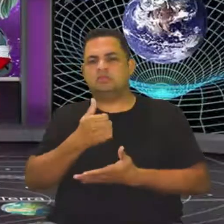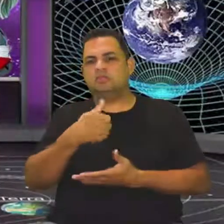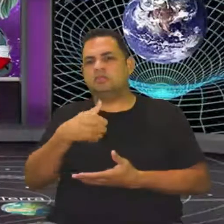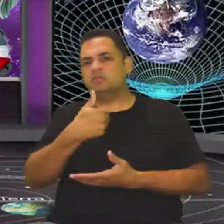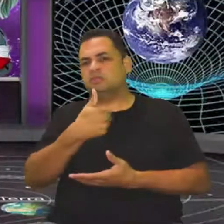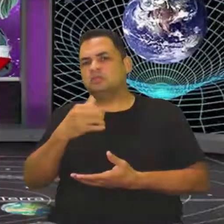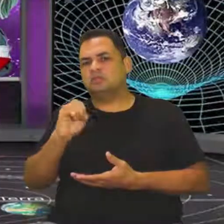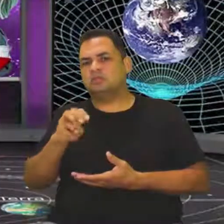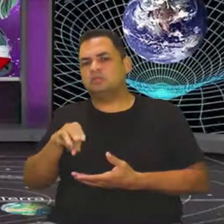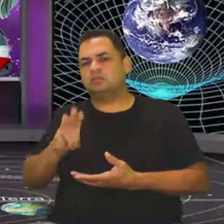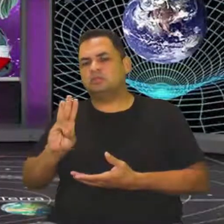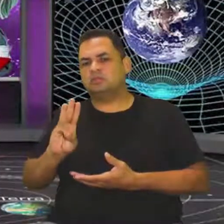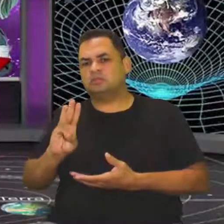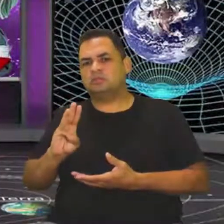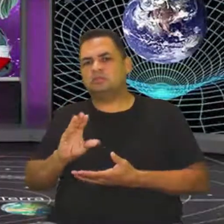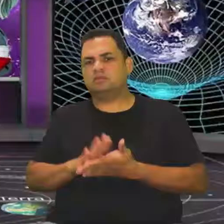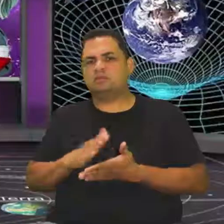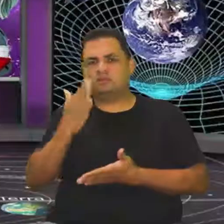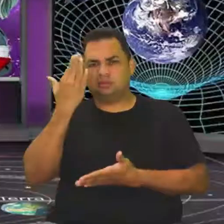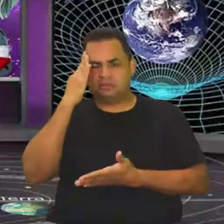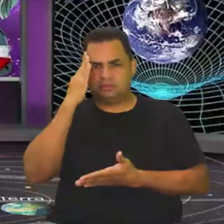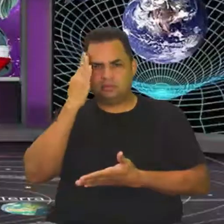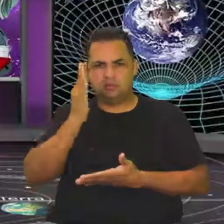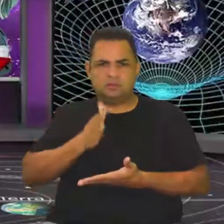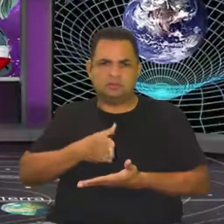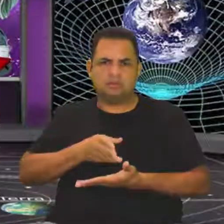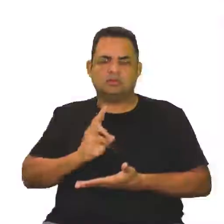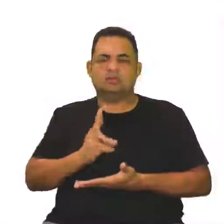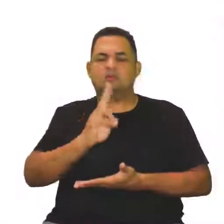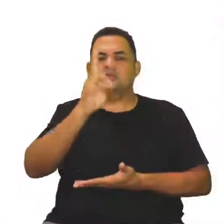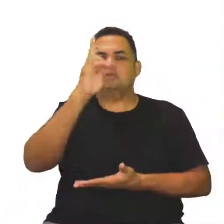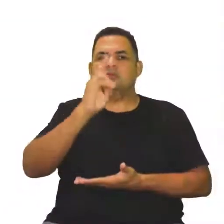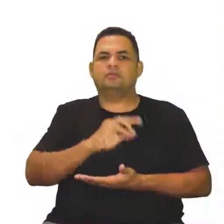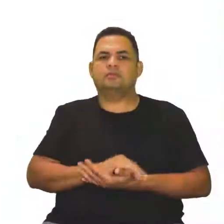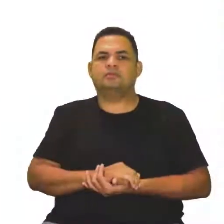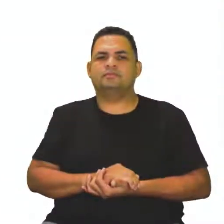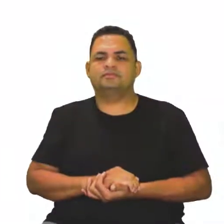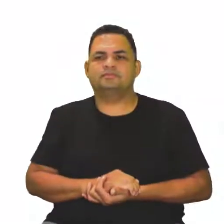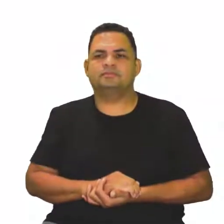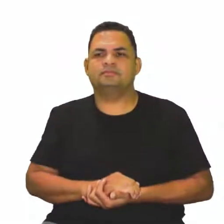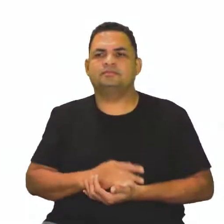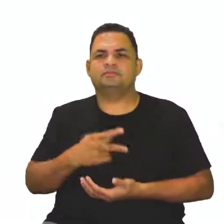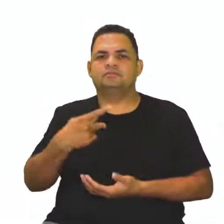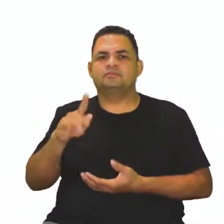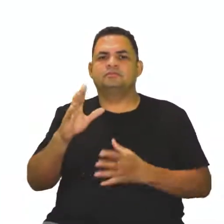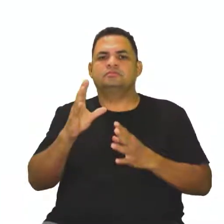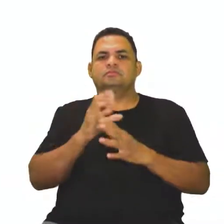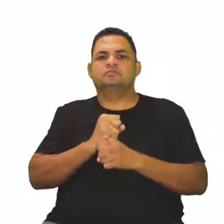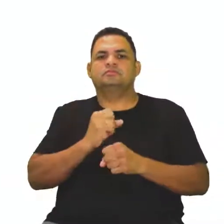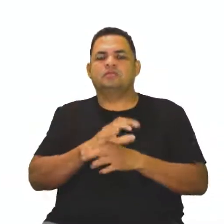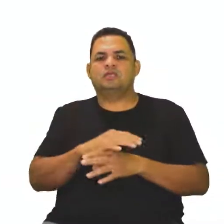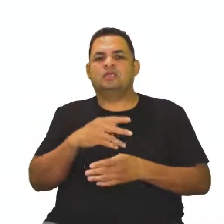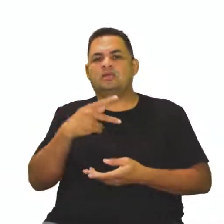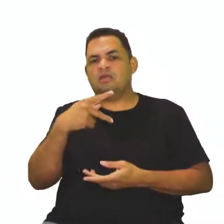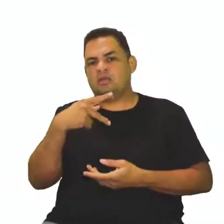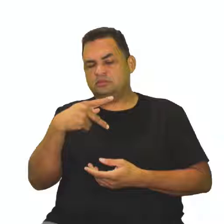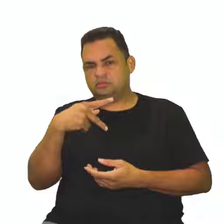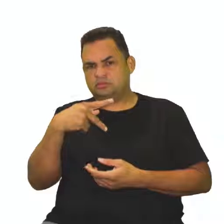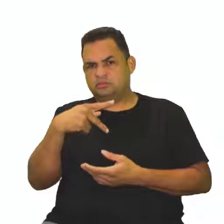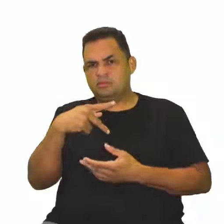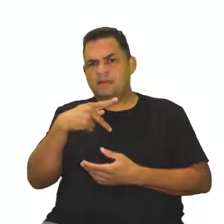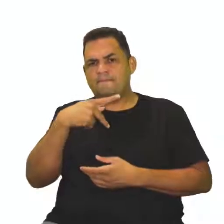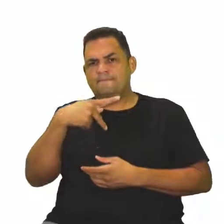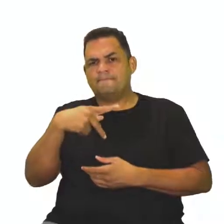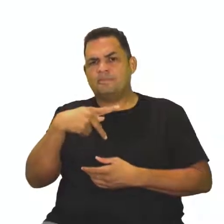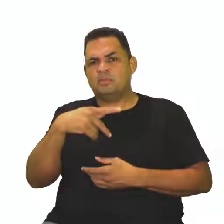ou seja, joule por tempo. Entendido isso? Vamos continuar, olha só. Para calcular a potência elétrica,